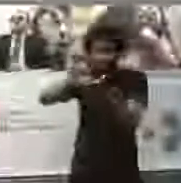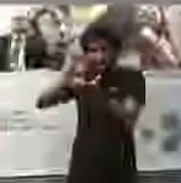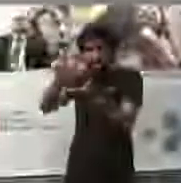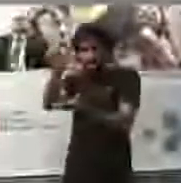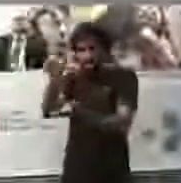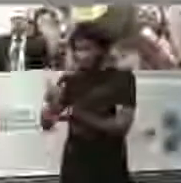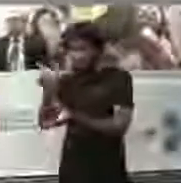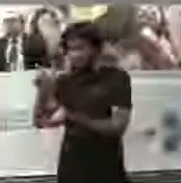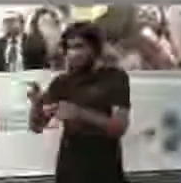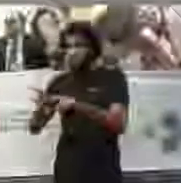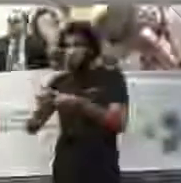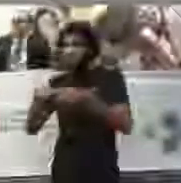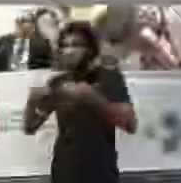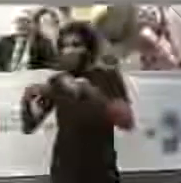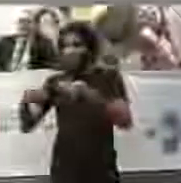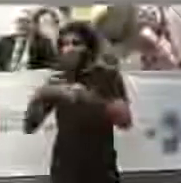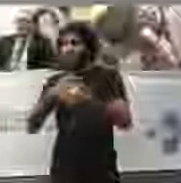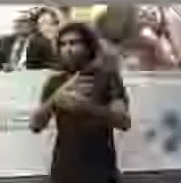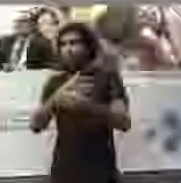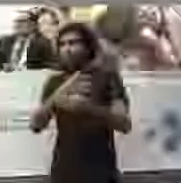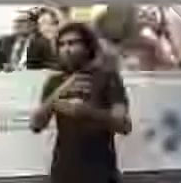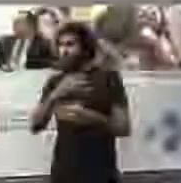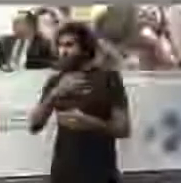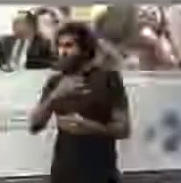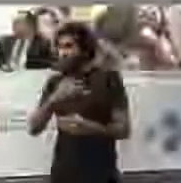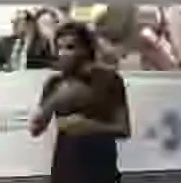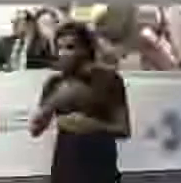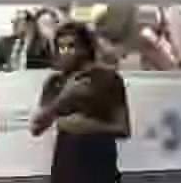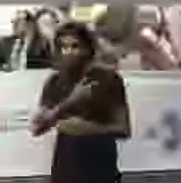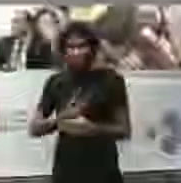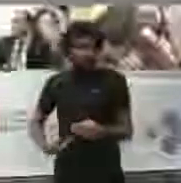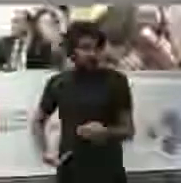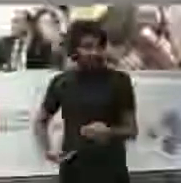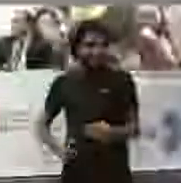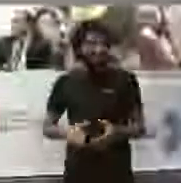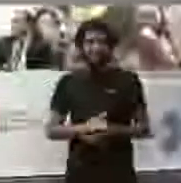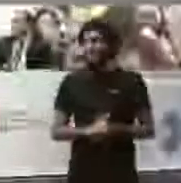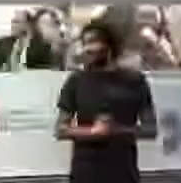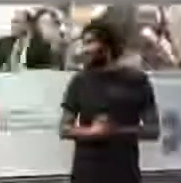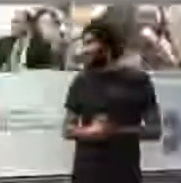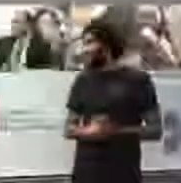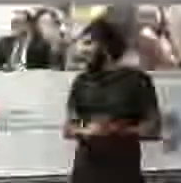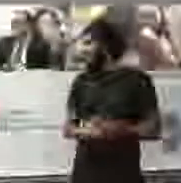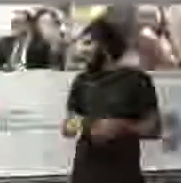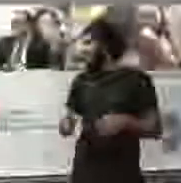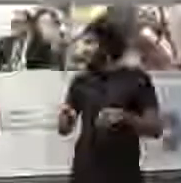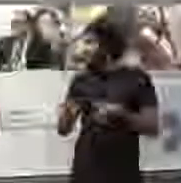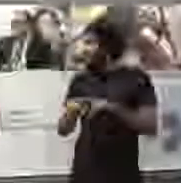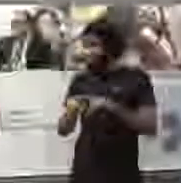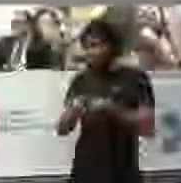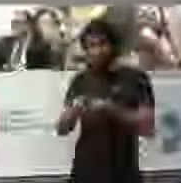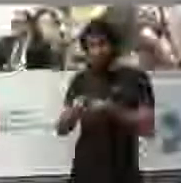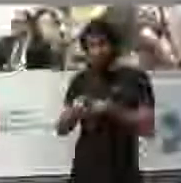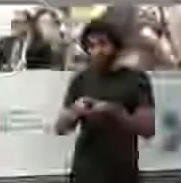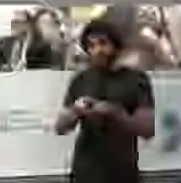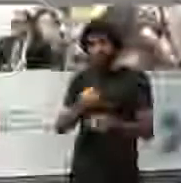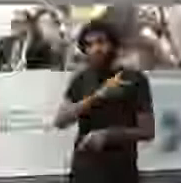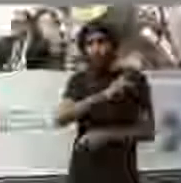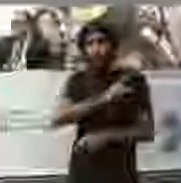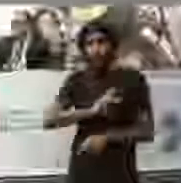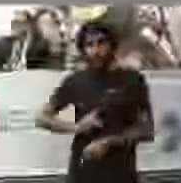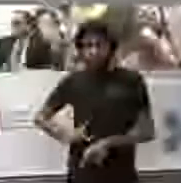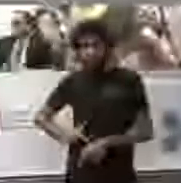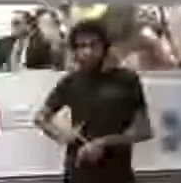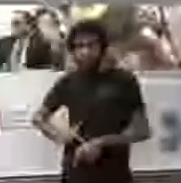também do ministério público a ontem esteve conosco o conselheiro arnaldo hossepian do conselho nacional de justiça que é o presidente do do